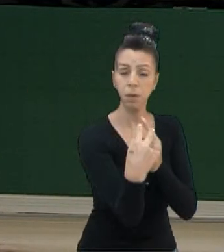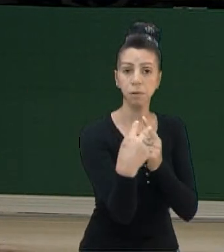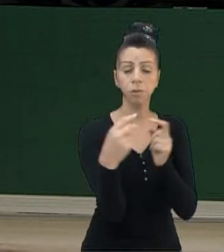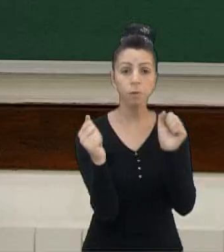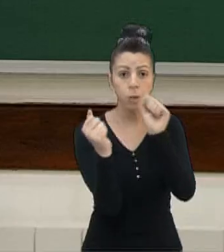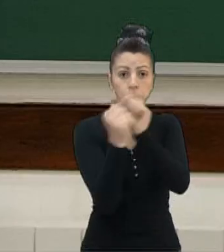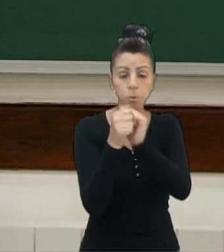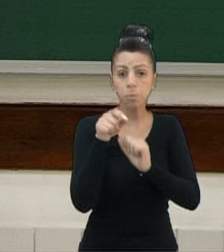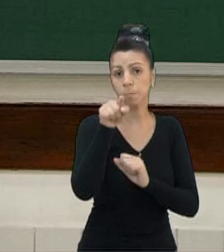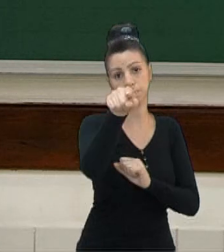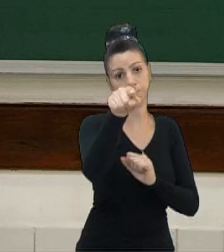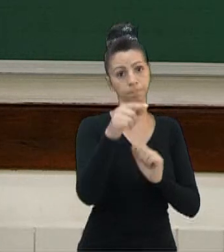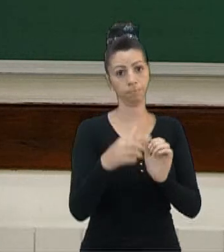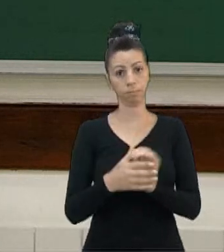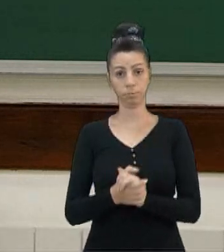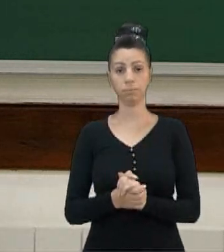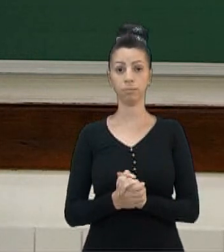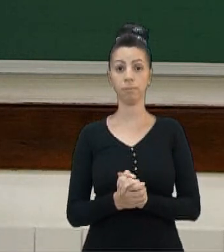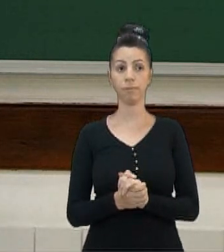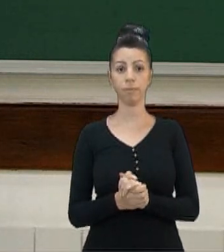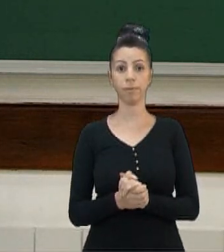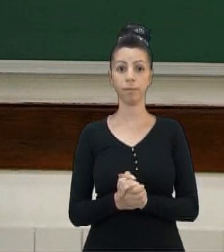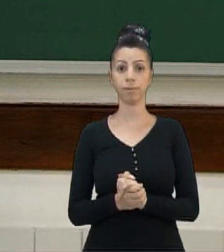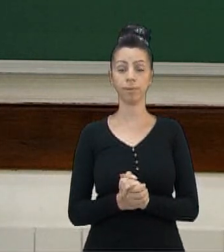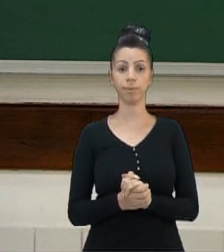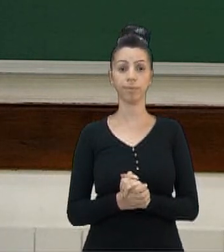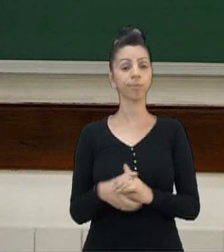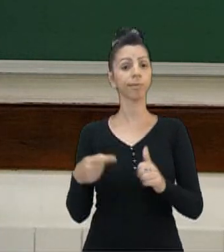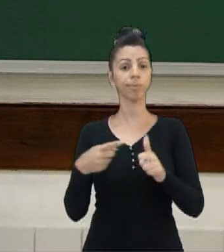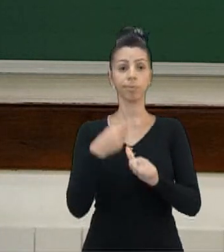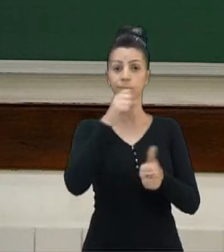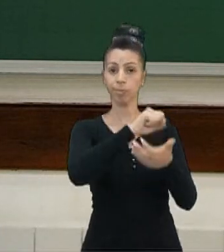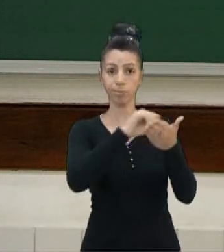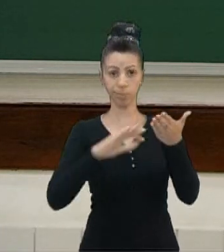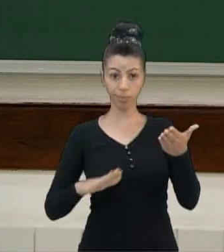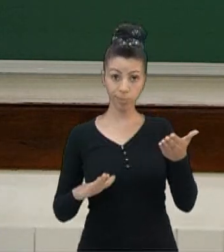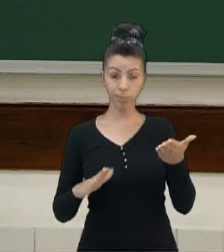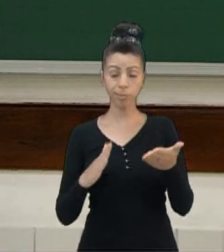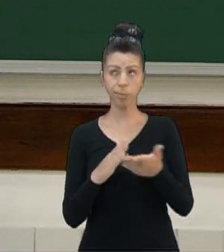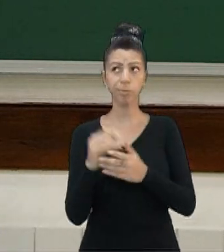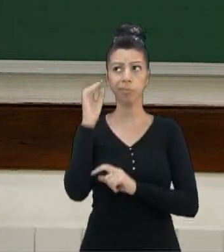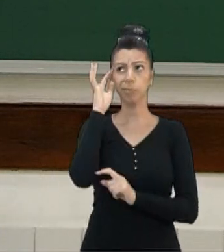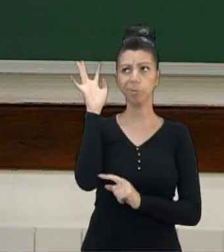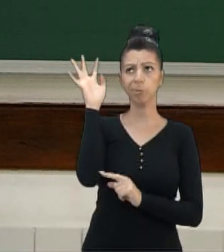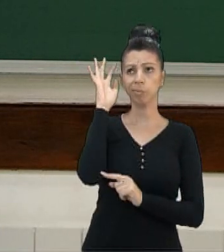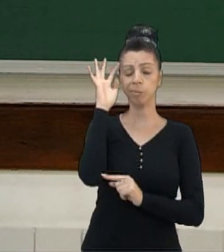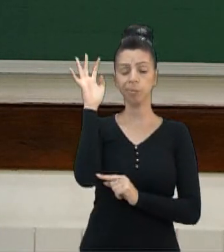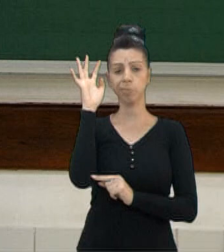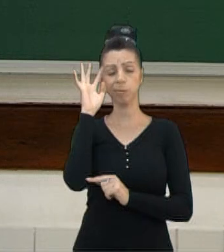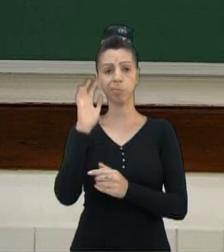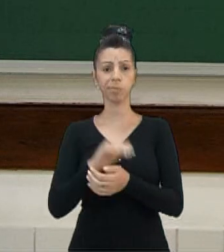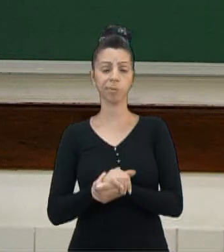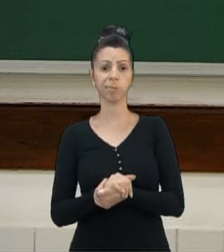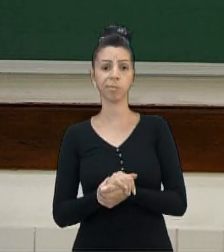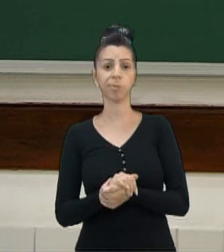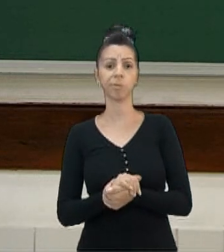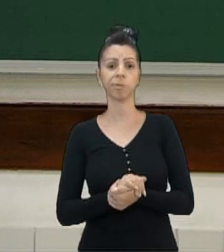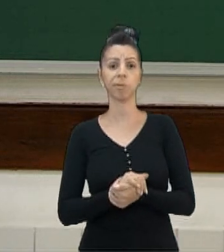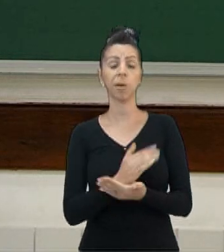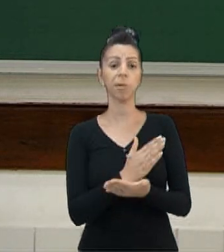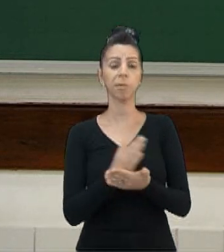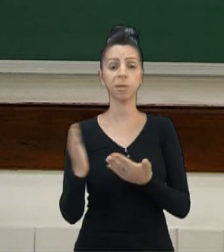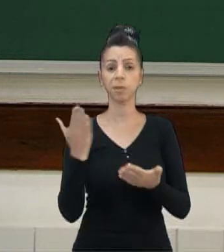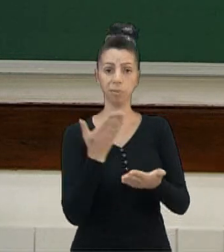realidade. Vamos olhar os exercícios aí. Primeiro exercício aí, para a gente pensar e entrar no clima da aula,